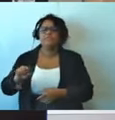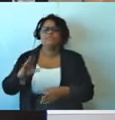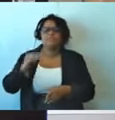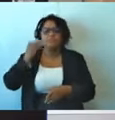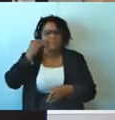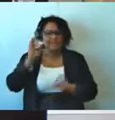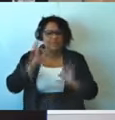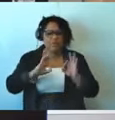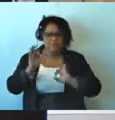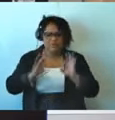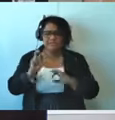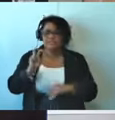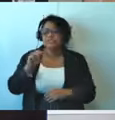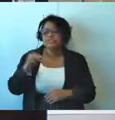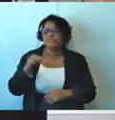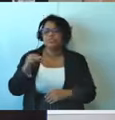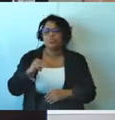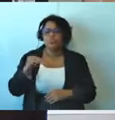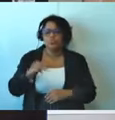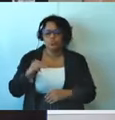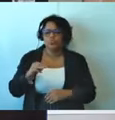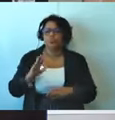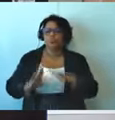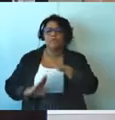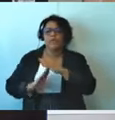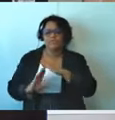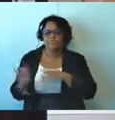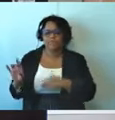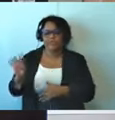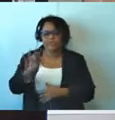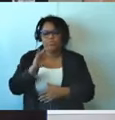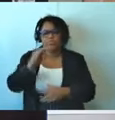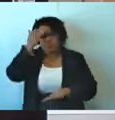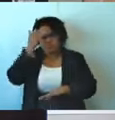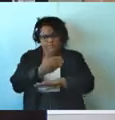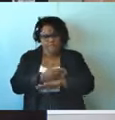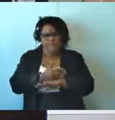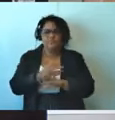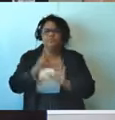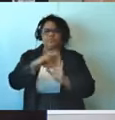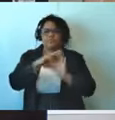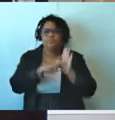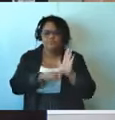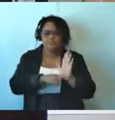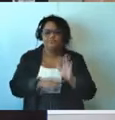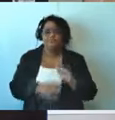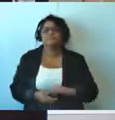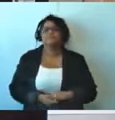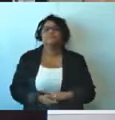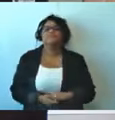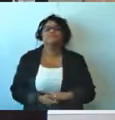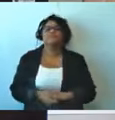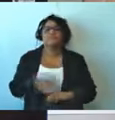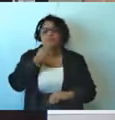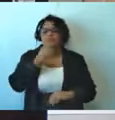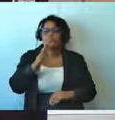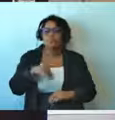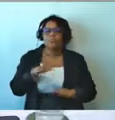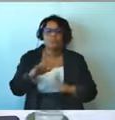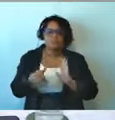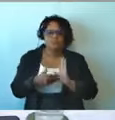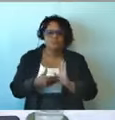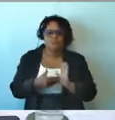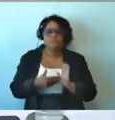Para a gente conseguir cumprir o tempo máximo regimental. A palavra está com o senhor. Boa tarde a todos. Queria agradecer o convite aí, Fred, que fez